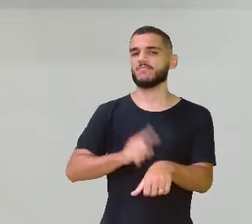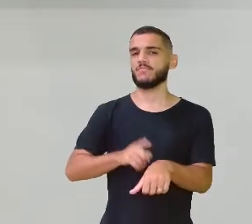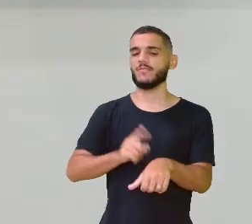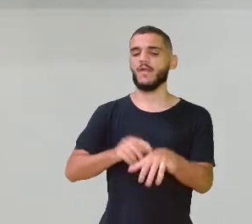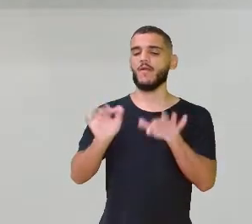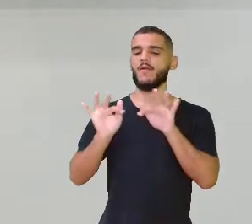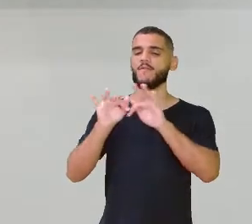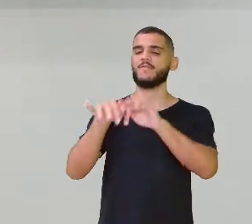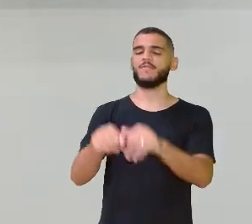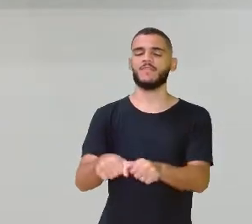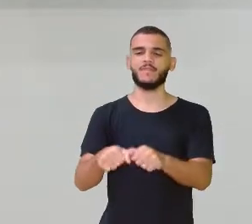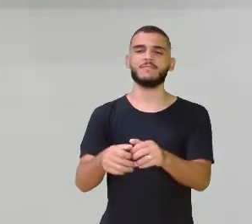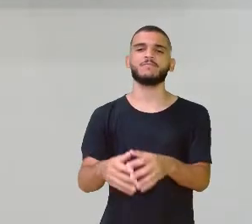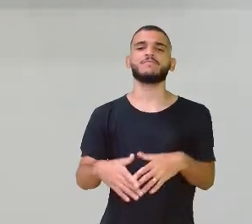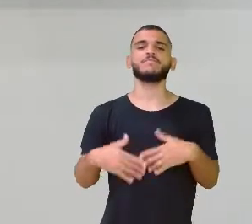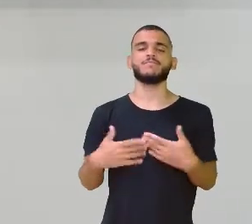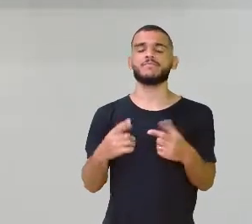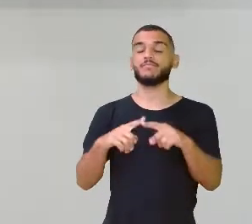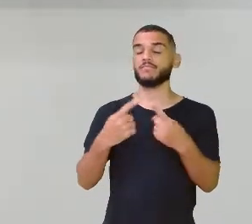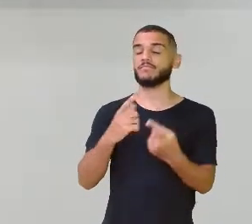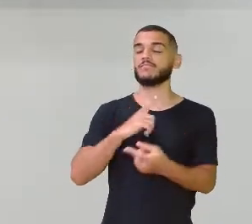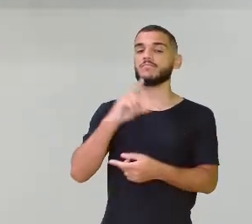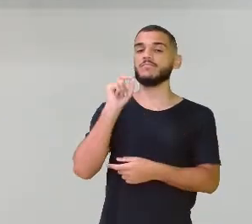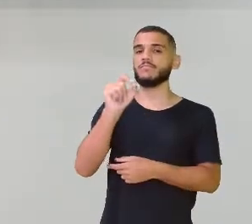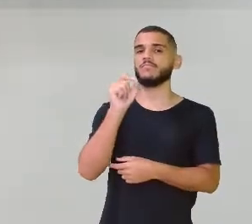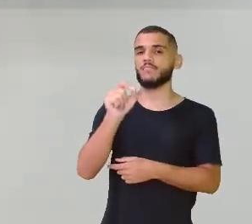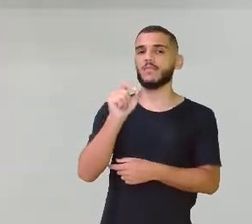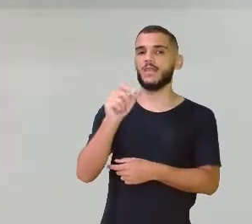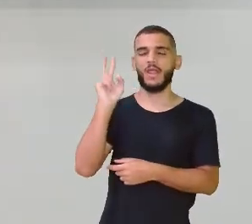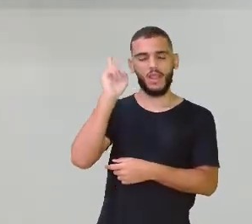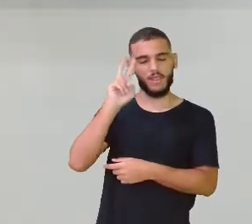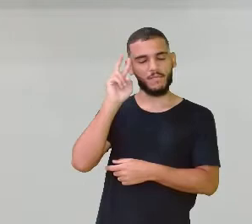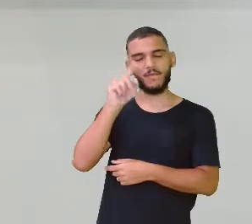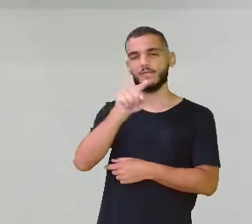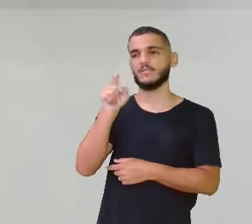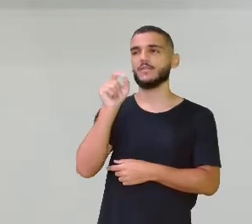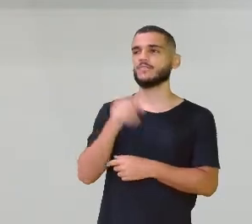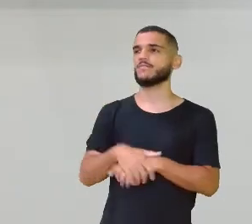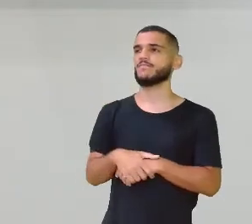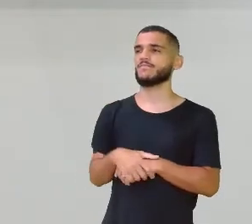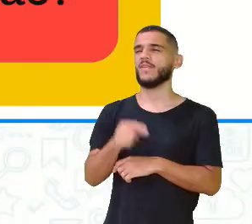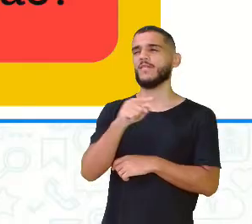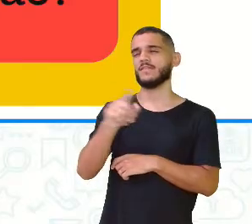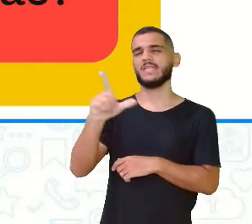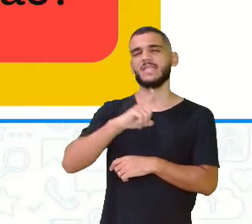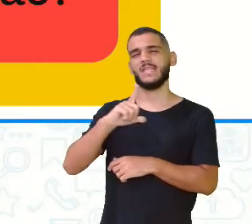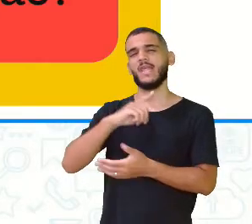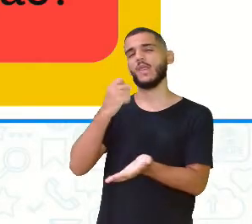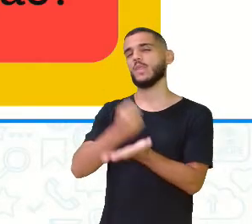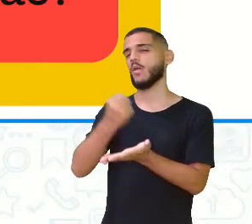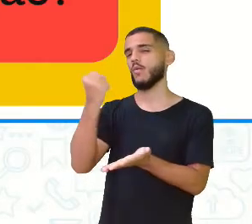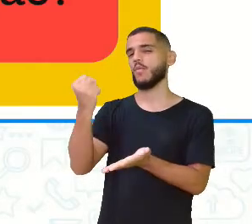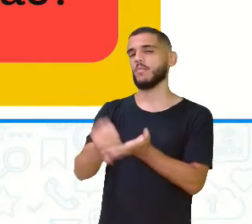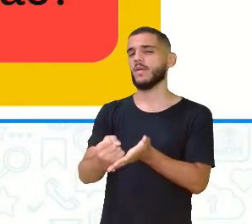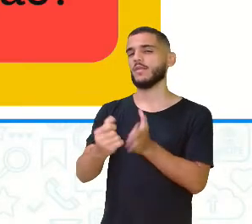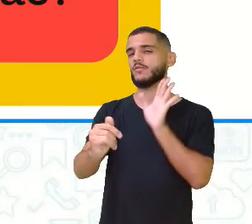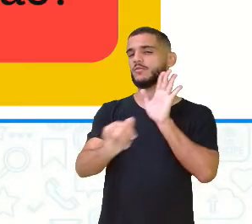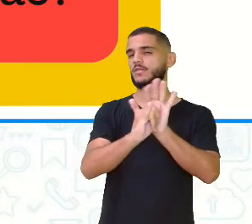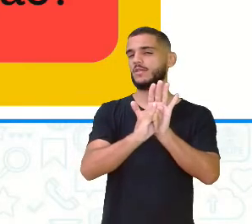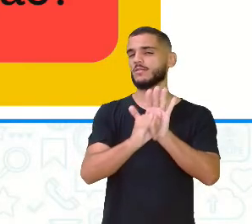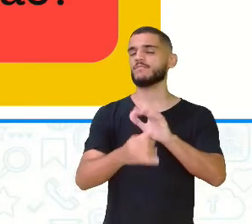está acabando, mas eu vou deixar aqui para vocês, ó, relembrar vocês. Você tem todos os seus documentos